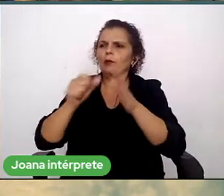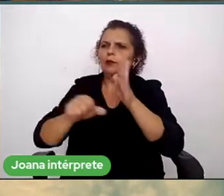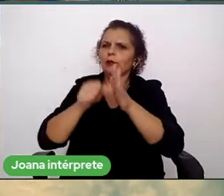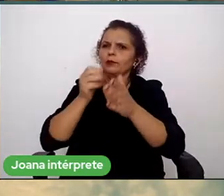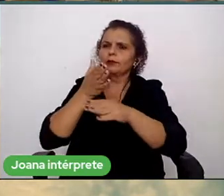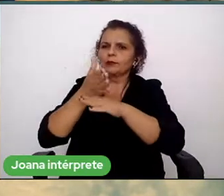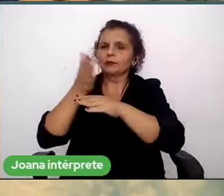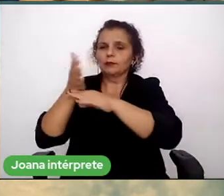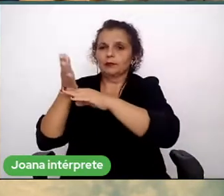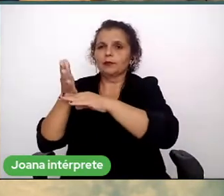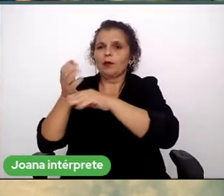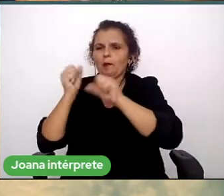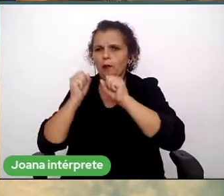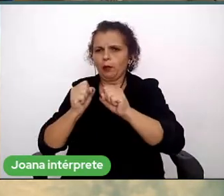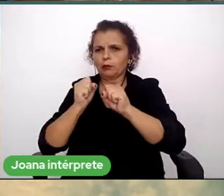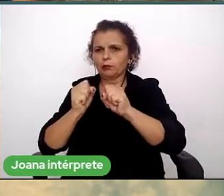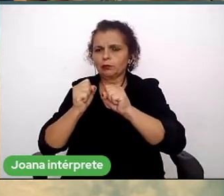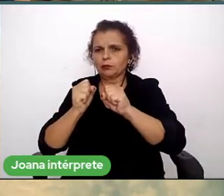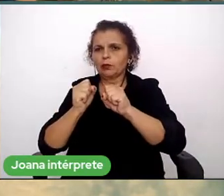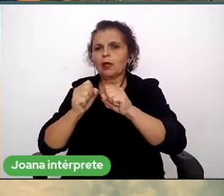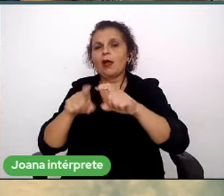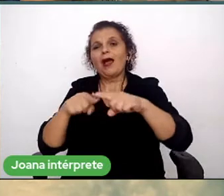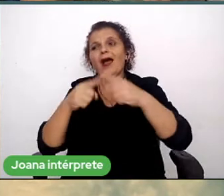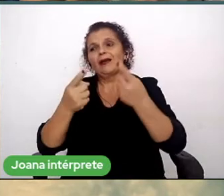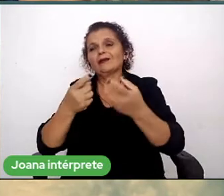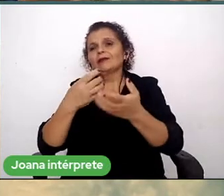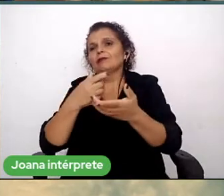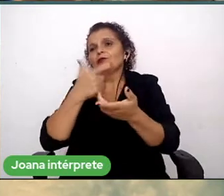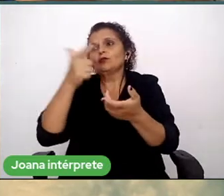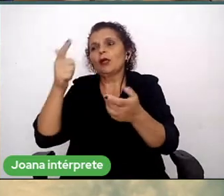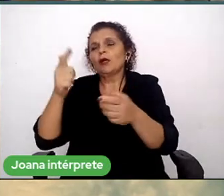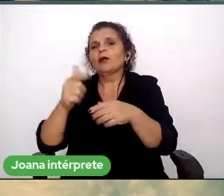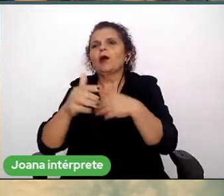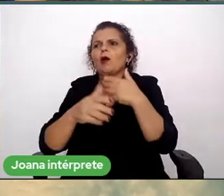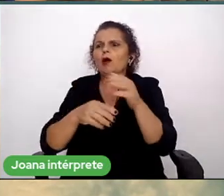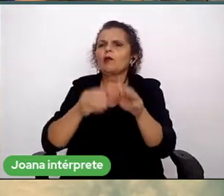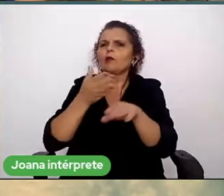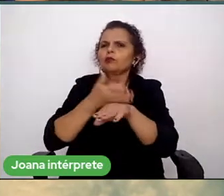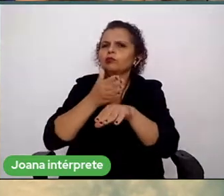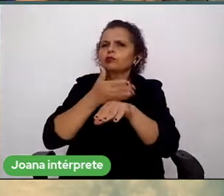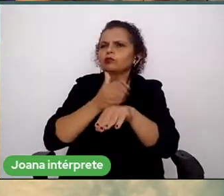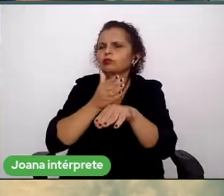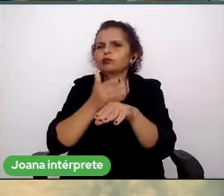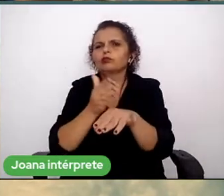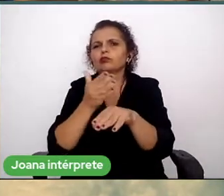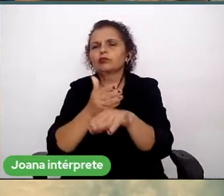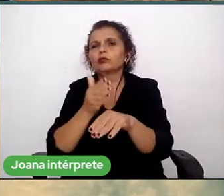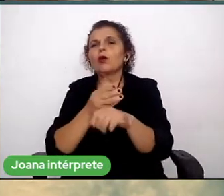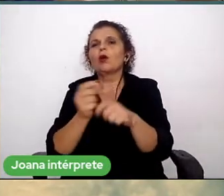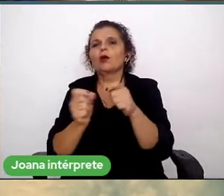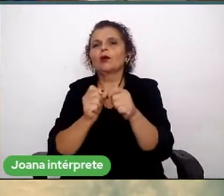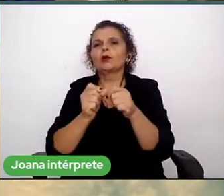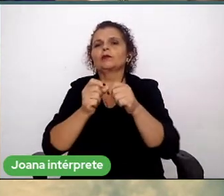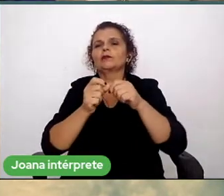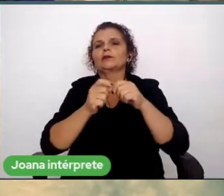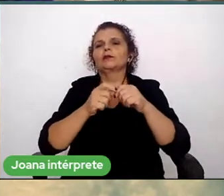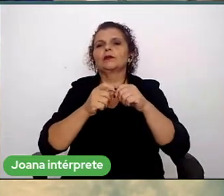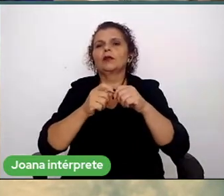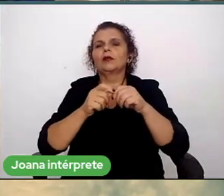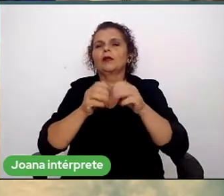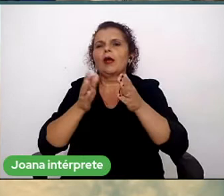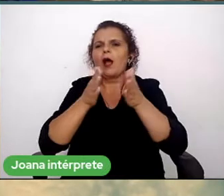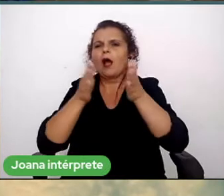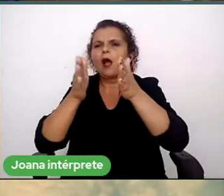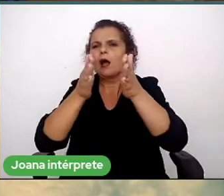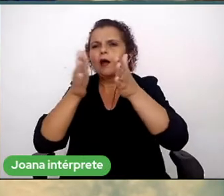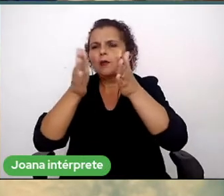tenho nenhum software de fato para colocar mas eu posso de repente já começar a exercitar esse essa parte online tá esse caminho